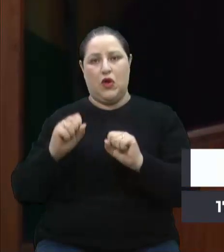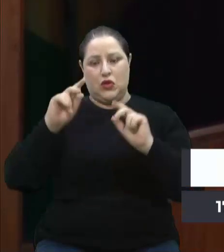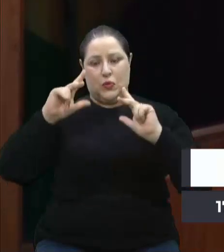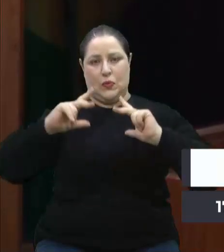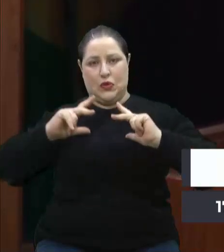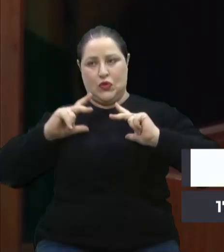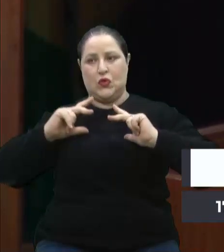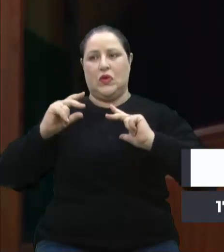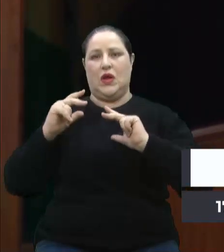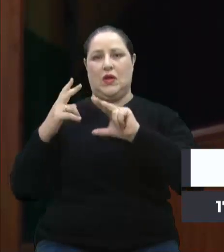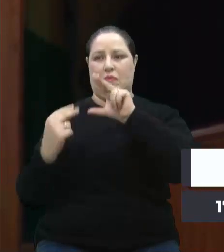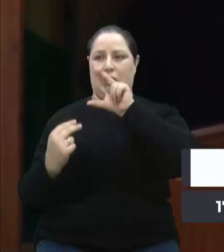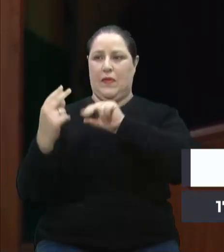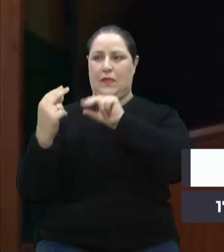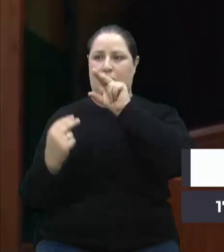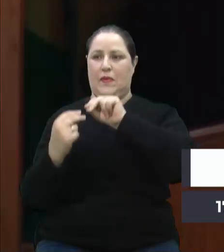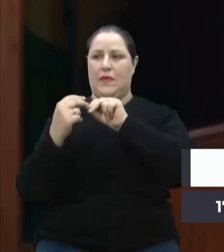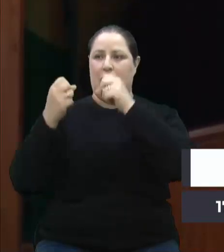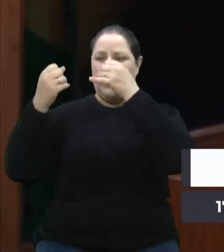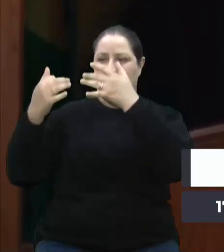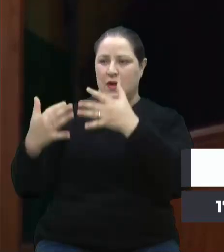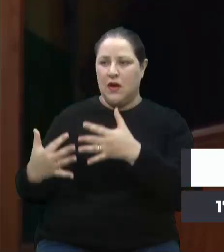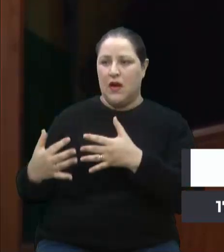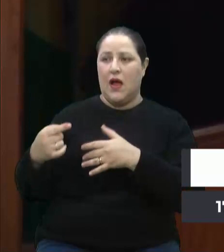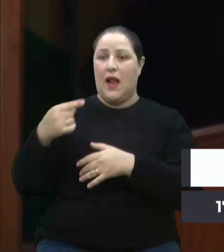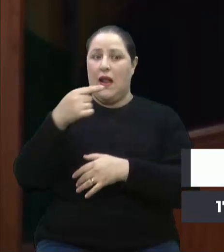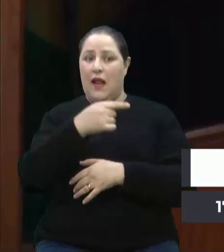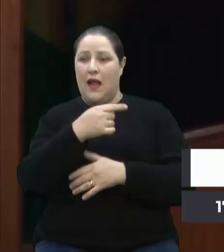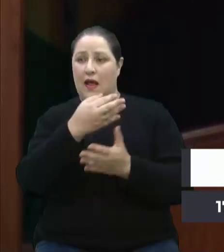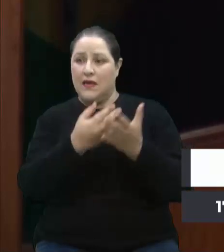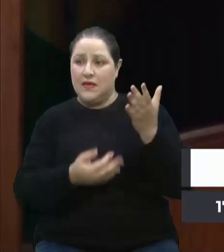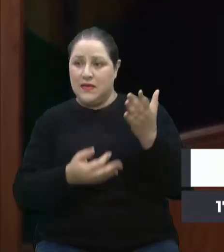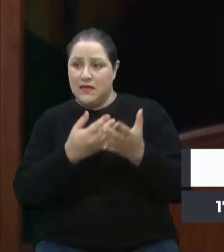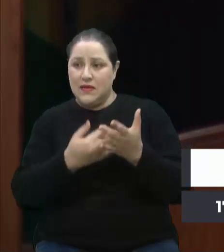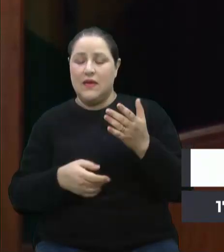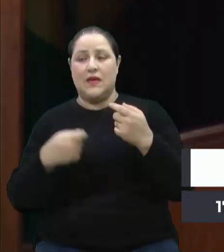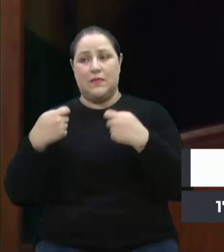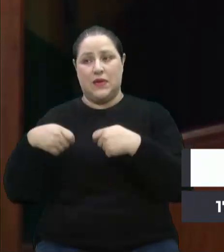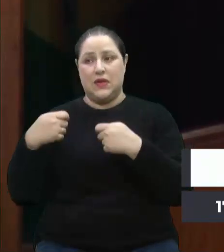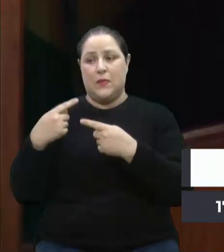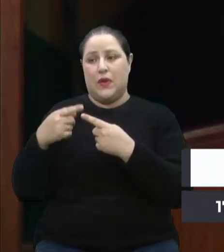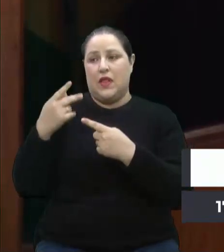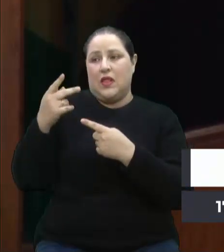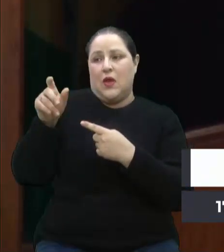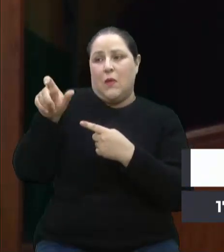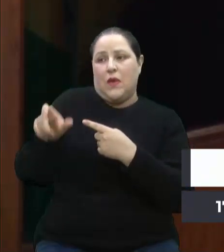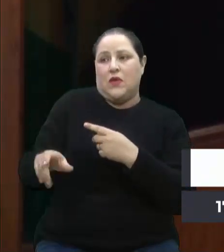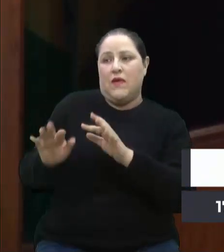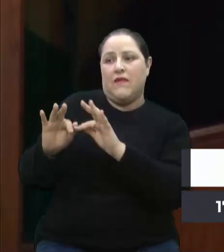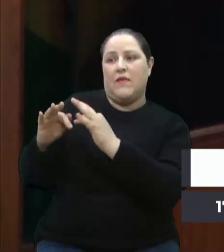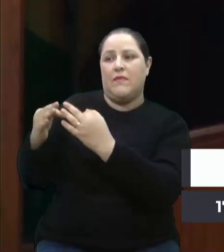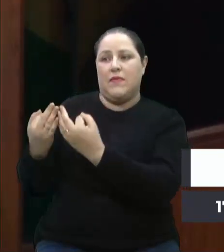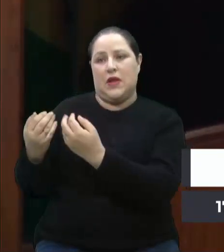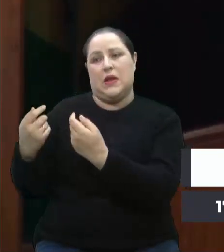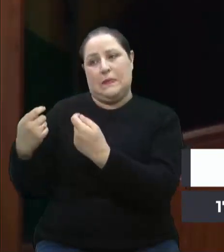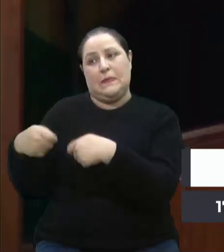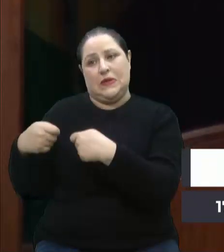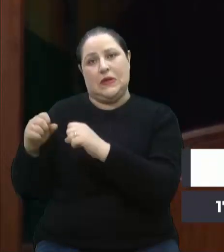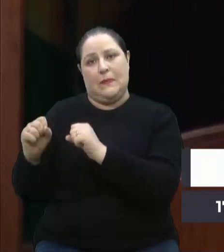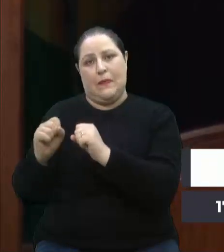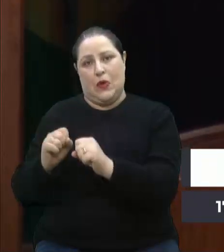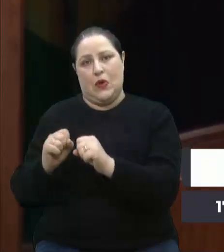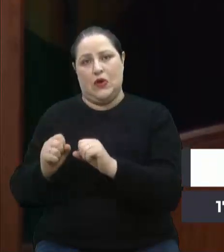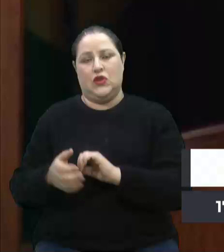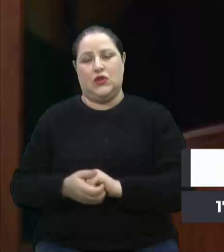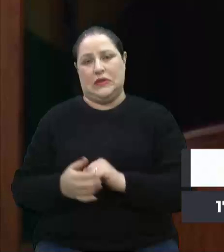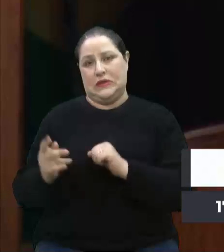falando tá é muito importante nós precisamos sangue lá no Hemocentro porque o teu familiar pode precisar né o pé